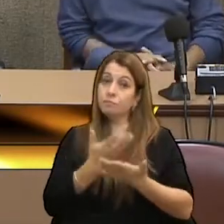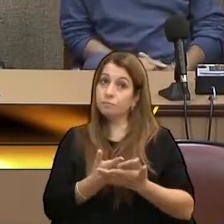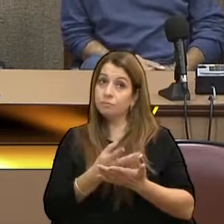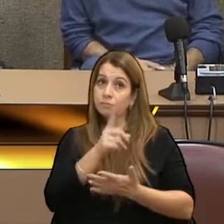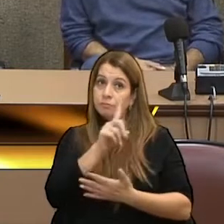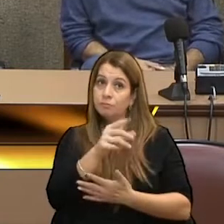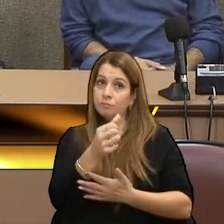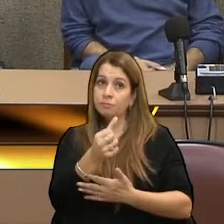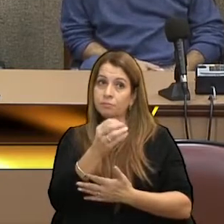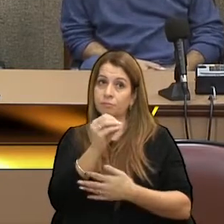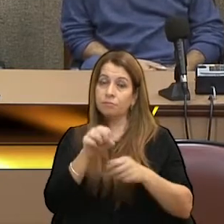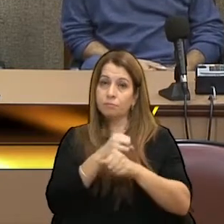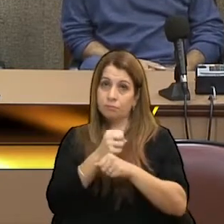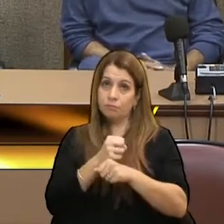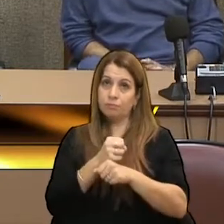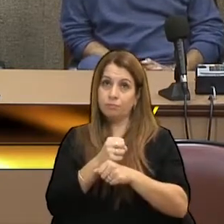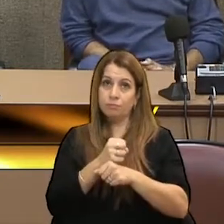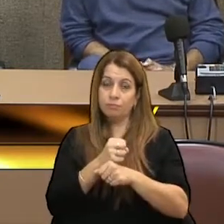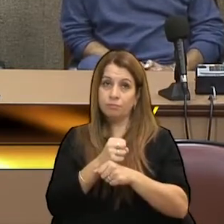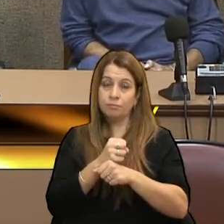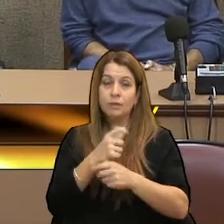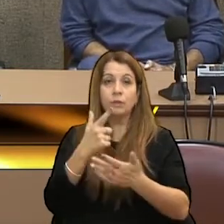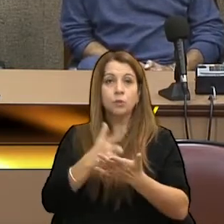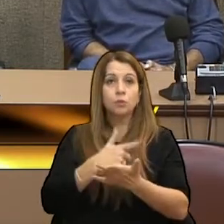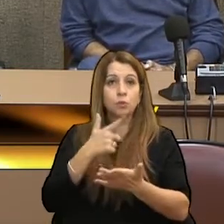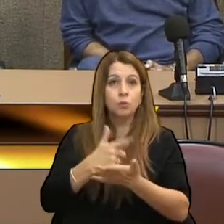os 160 anos de